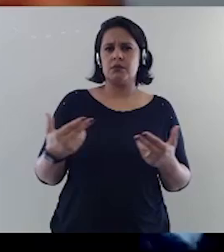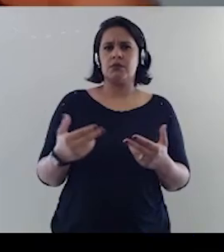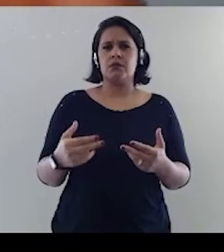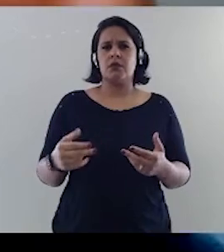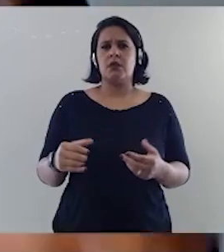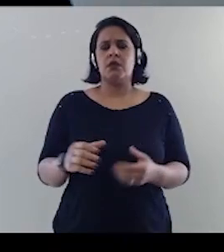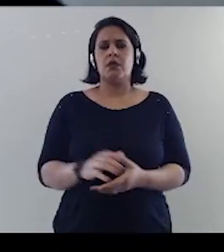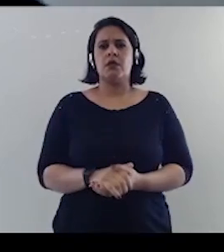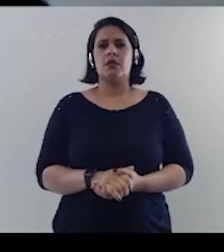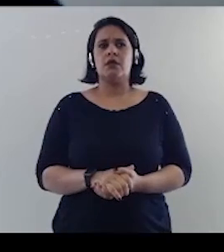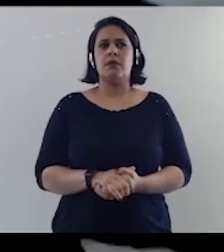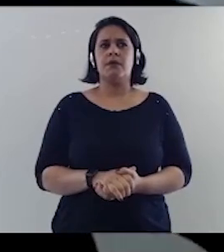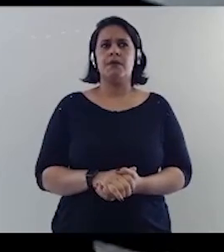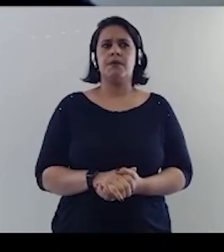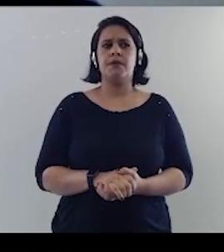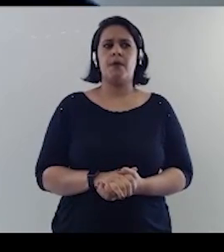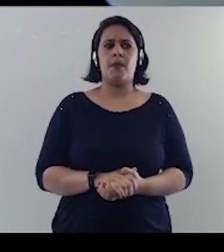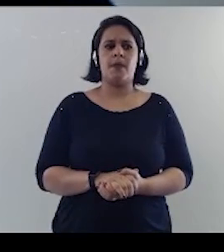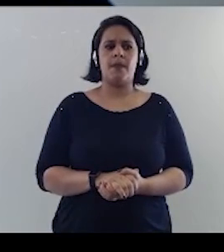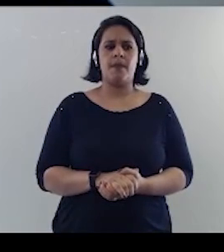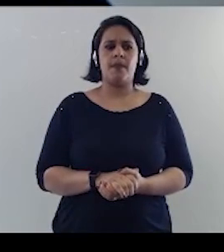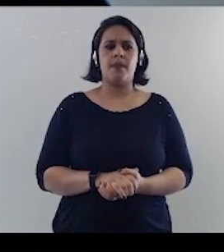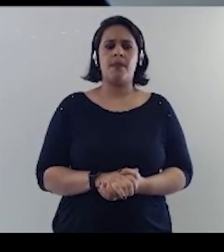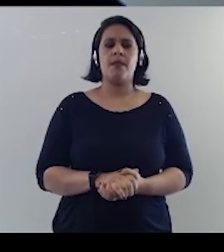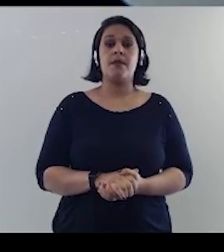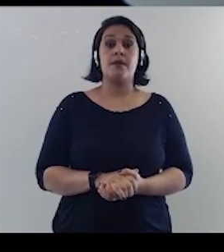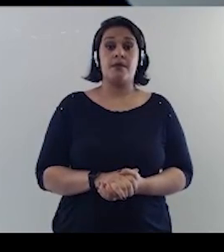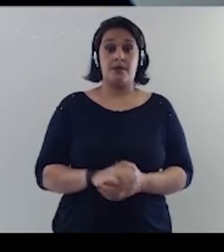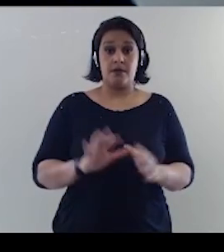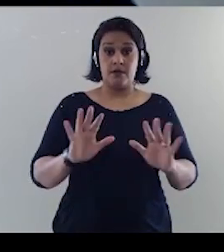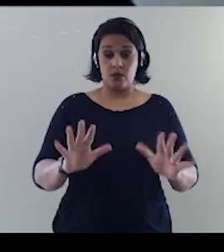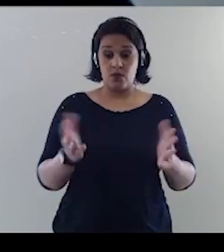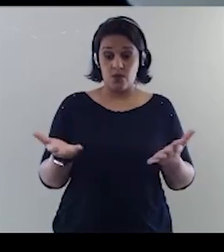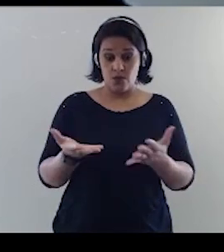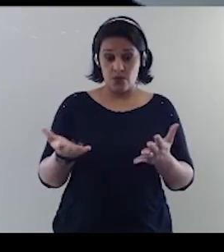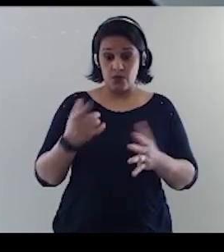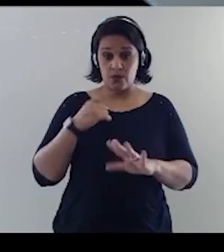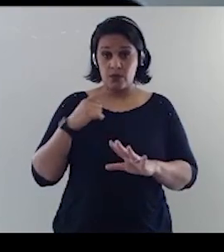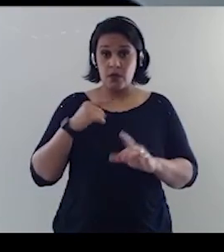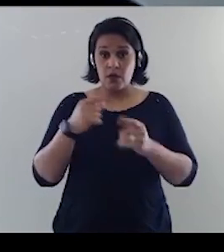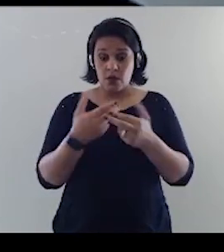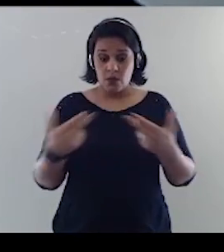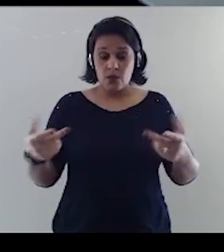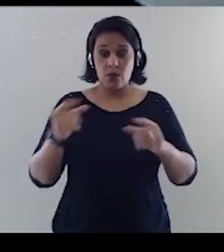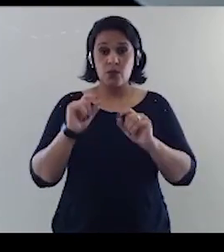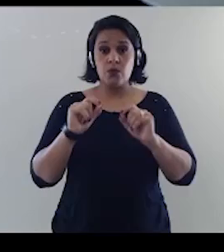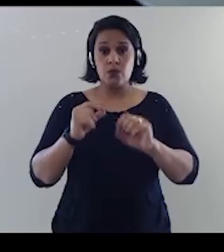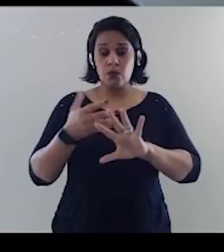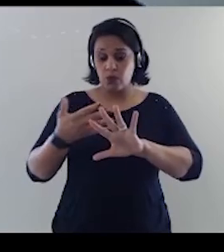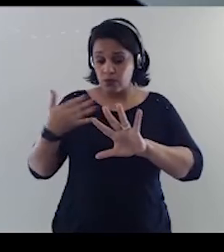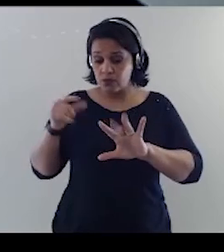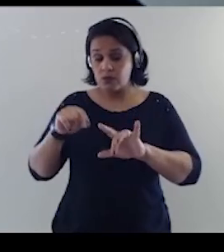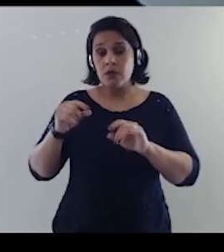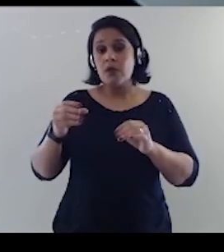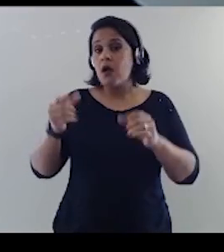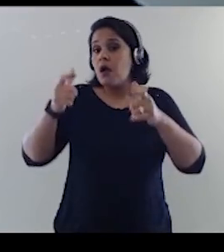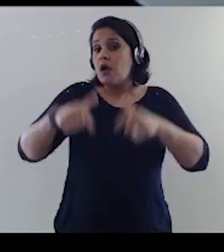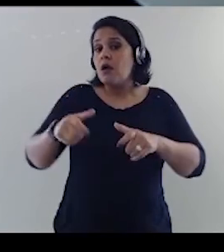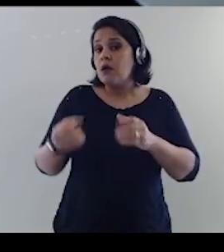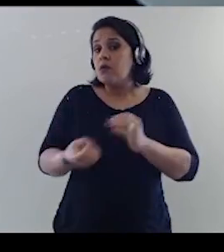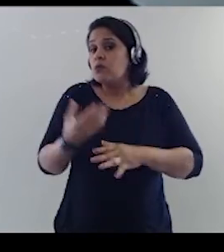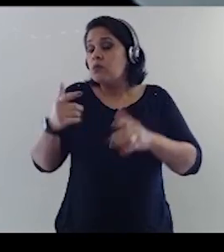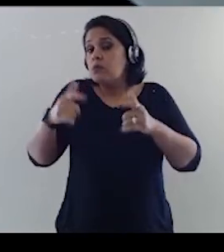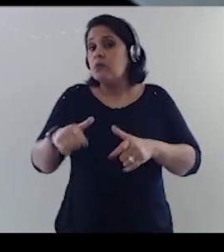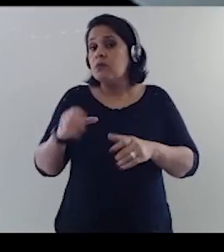Efetivamente, hoje em dia, o precedente está incorporado, decididamente, num dos elementos históricos